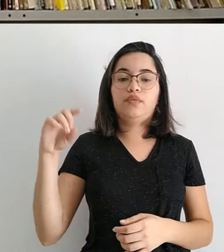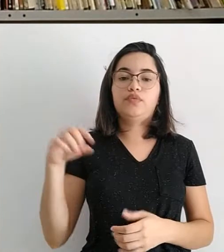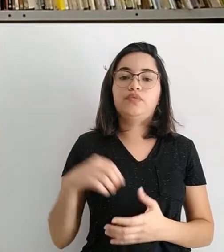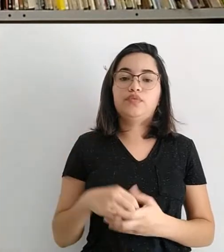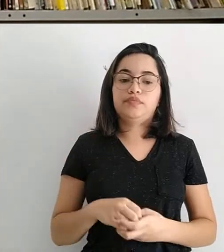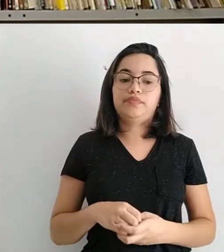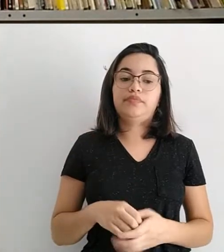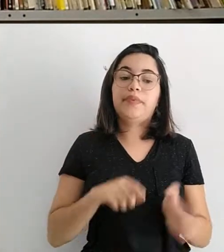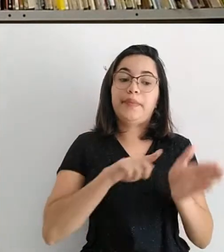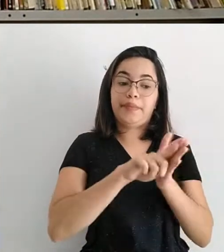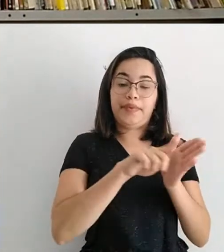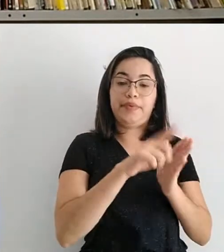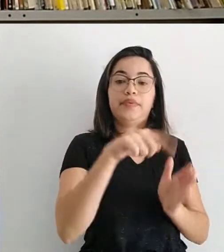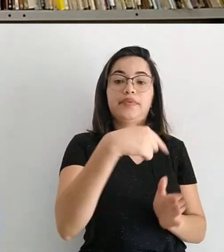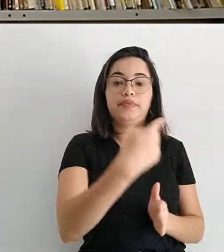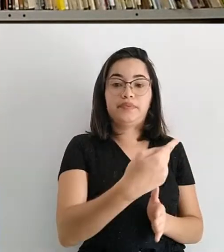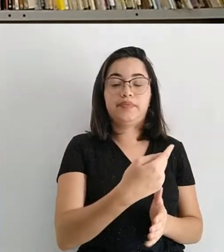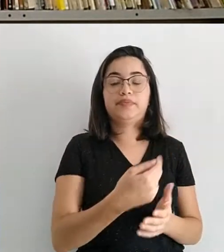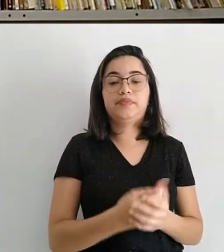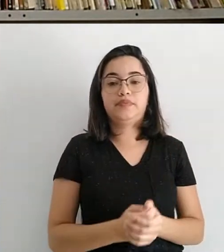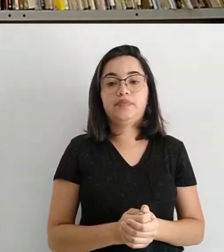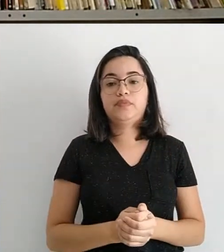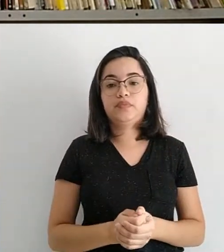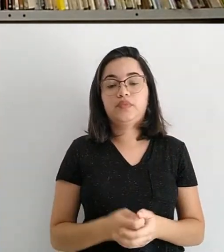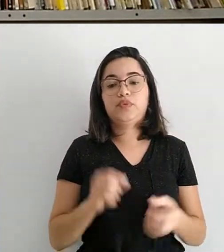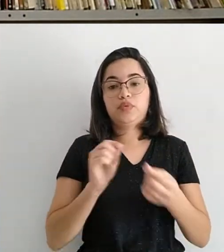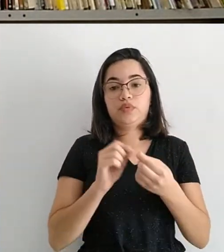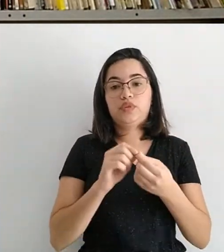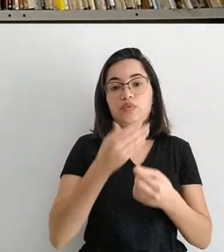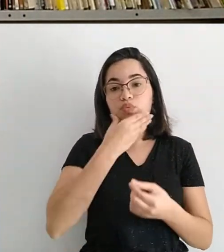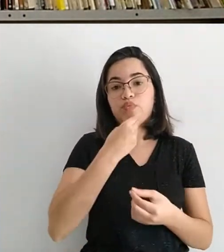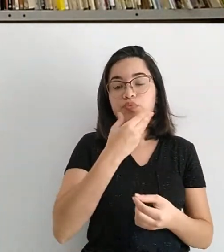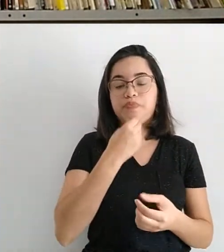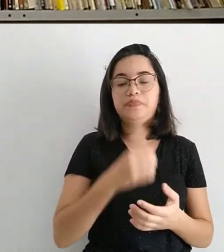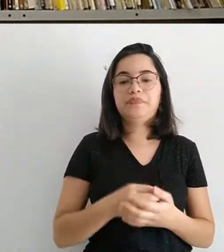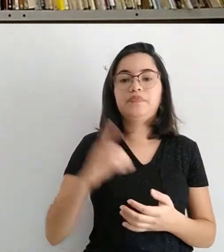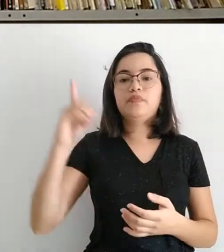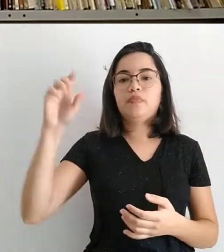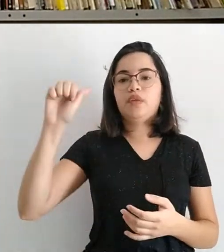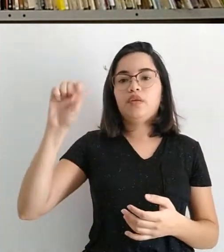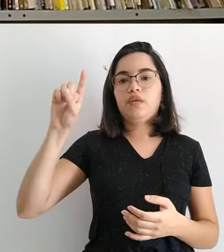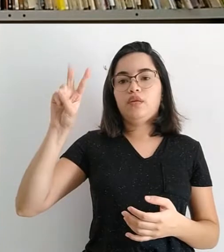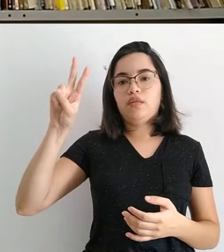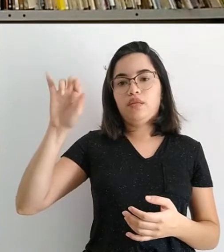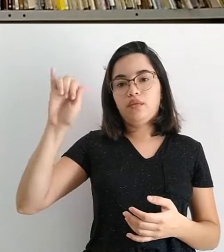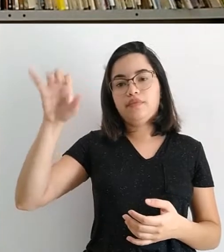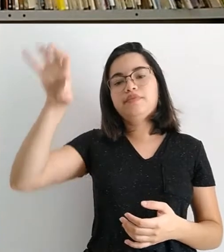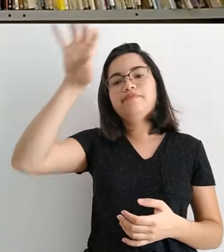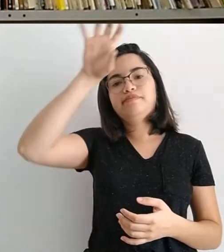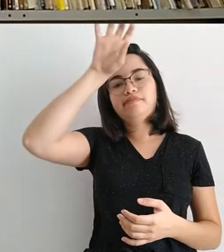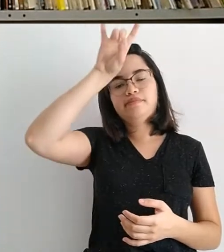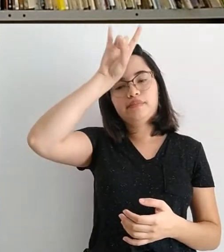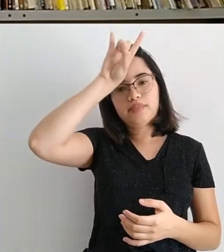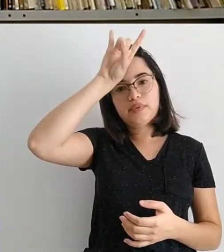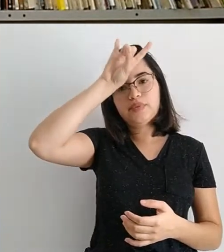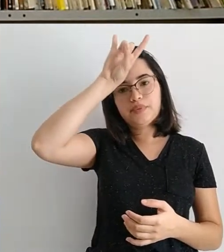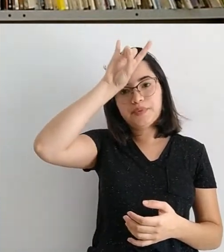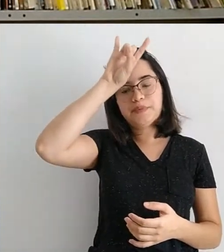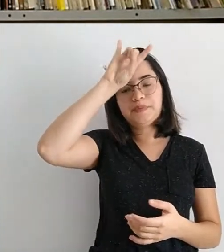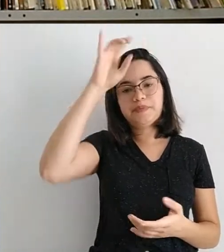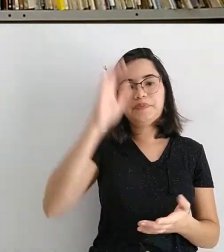cobra do homem pelos seus atos. Davi adulterou, Davi